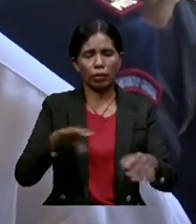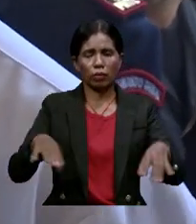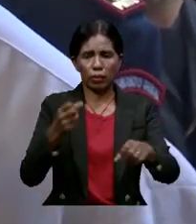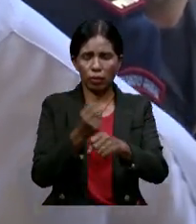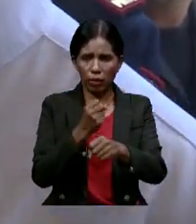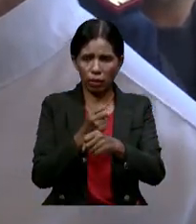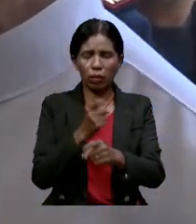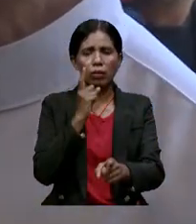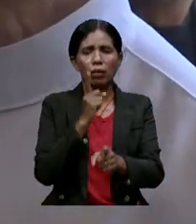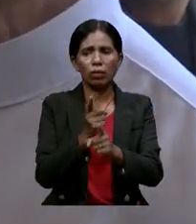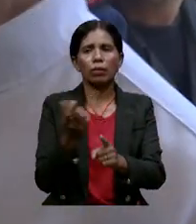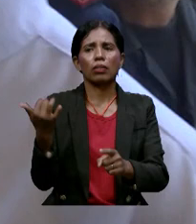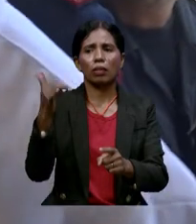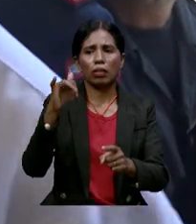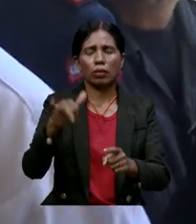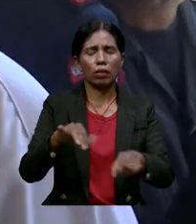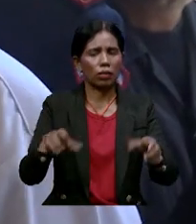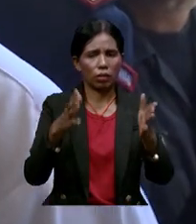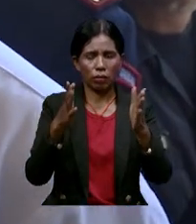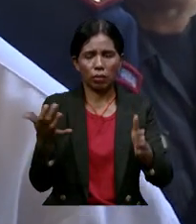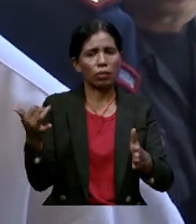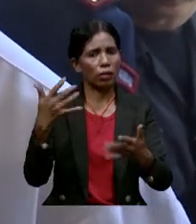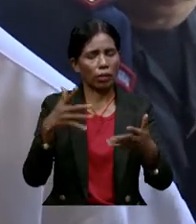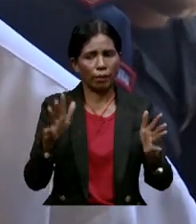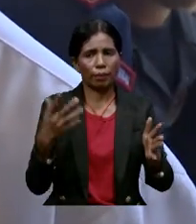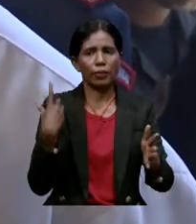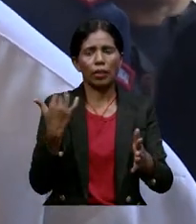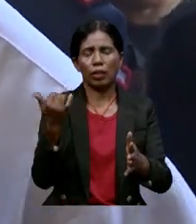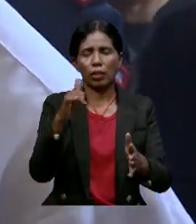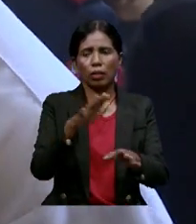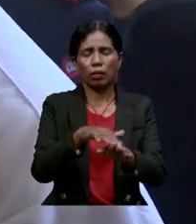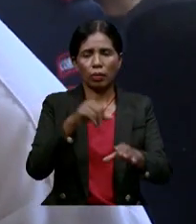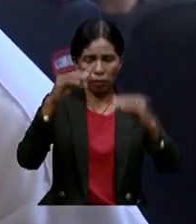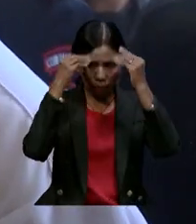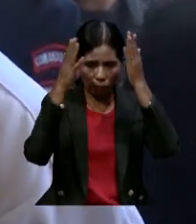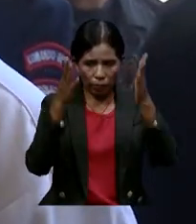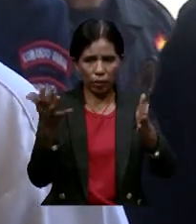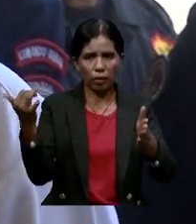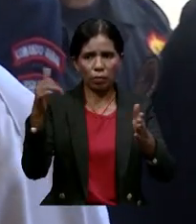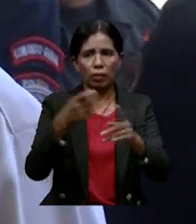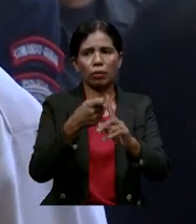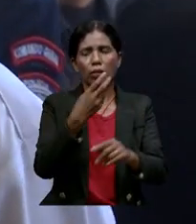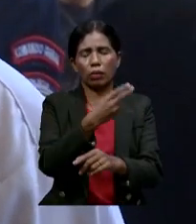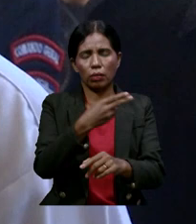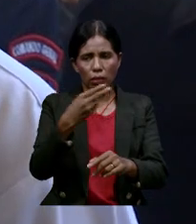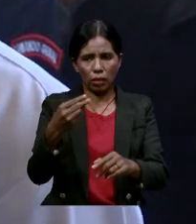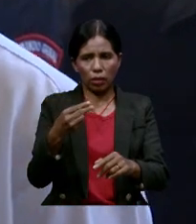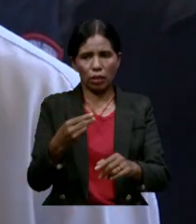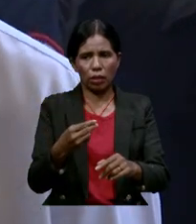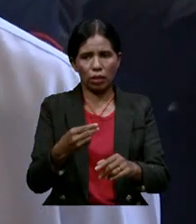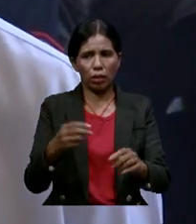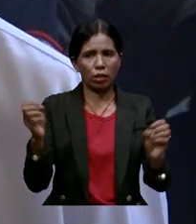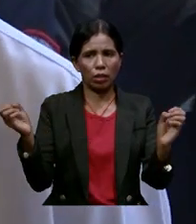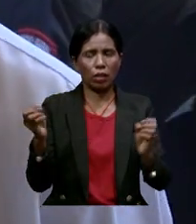Carlos, se há recurso lá, se há tu recruta professor Roma mais indonésio que não vê, ela